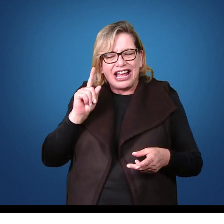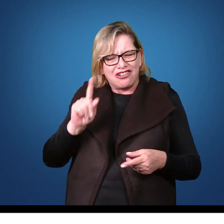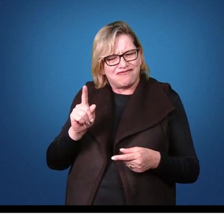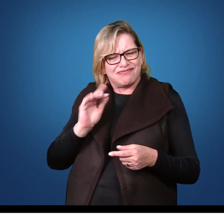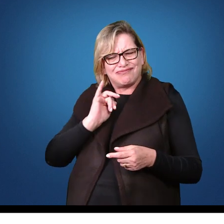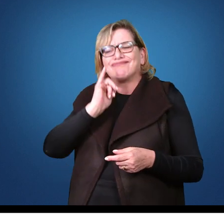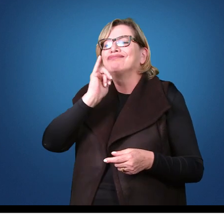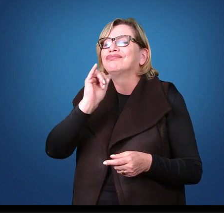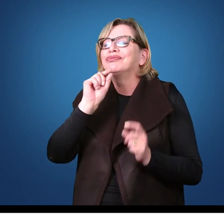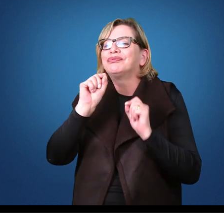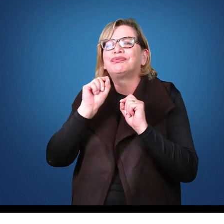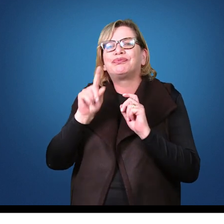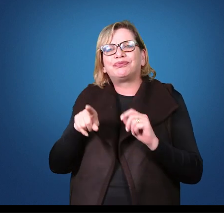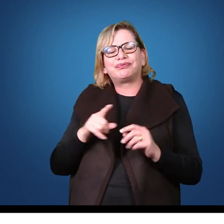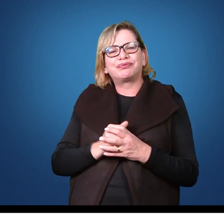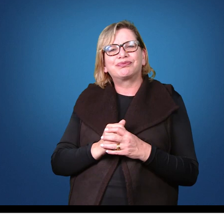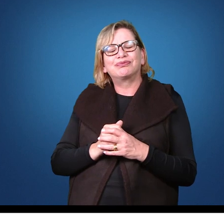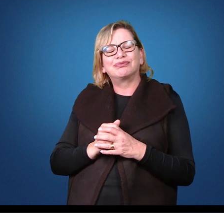assim...